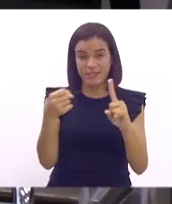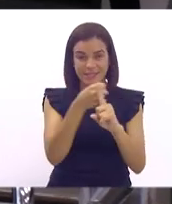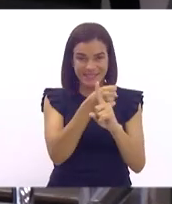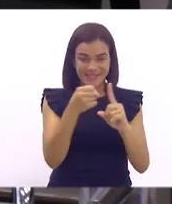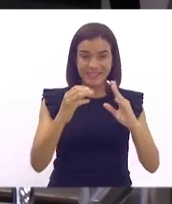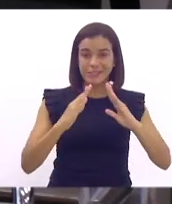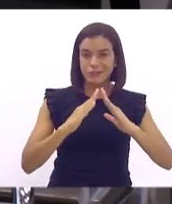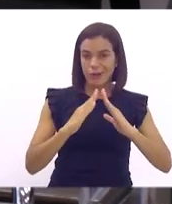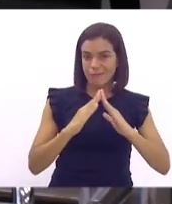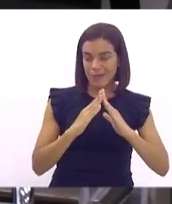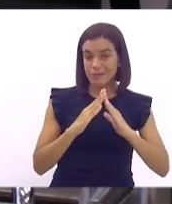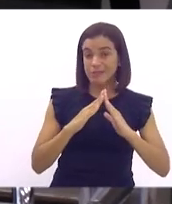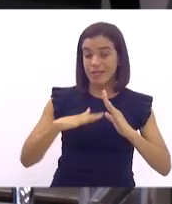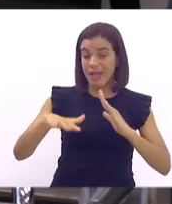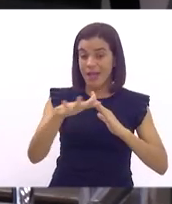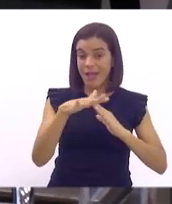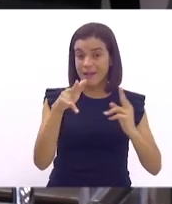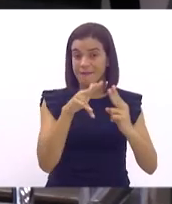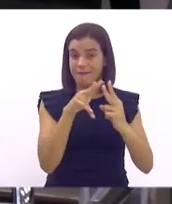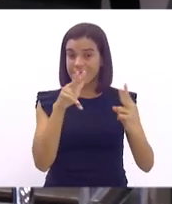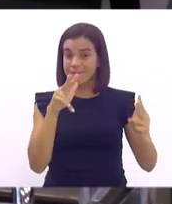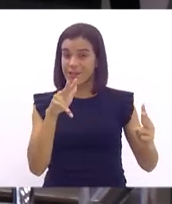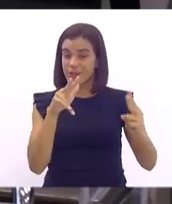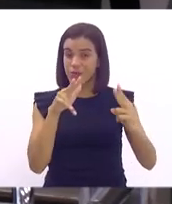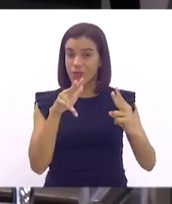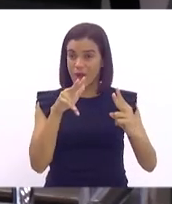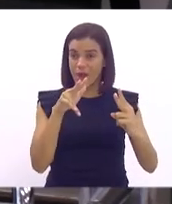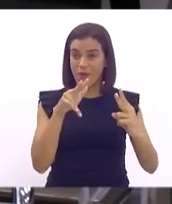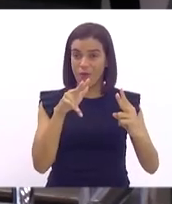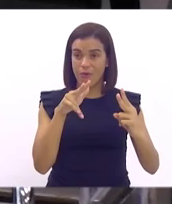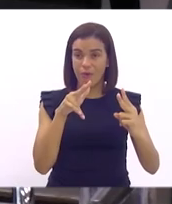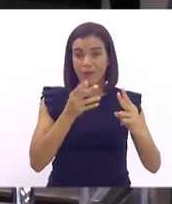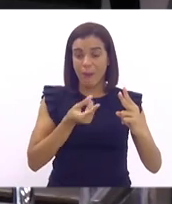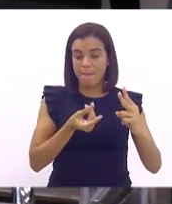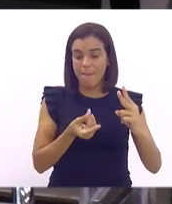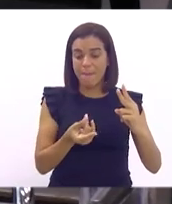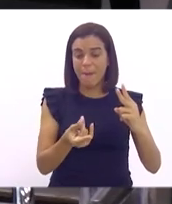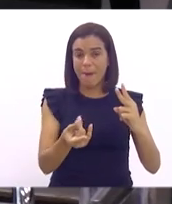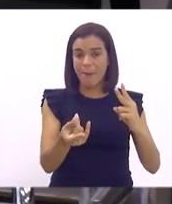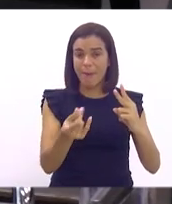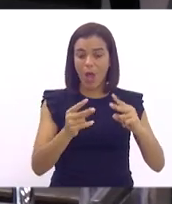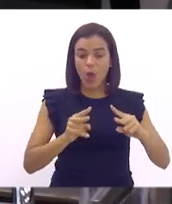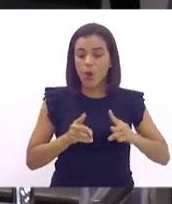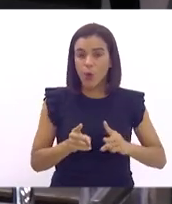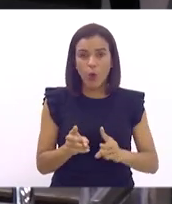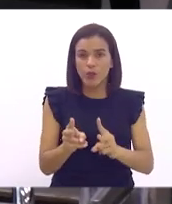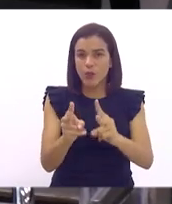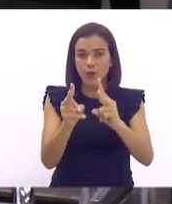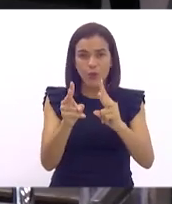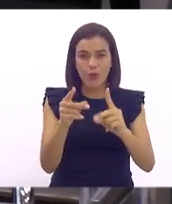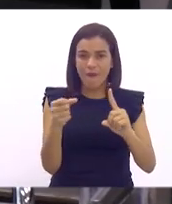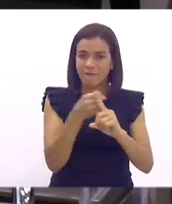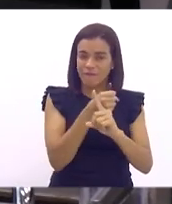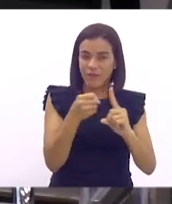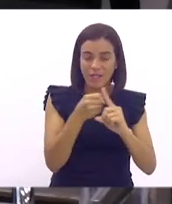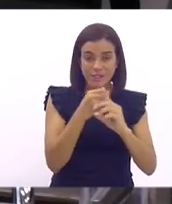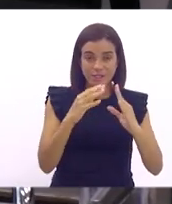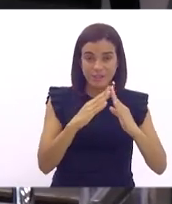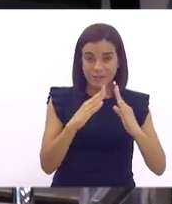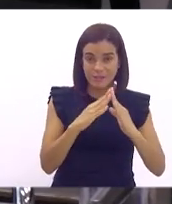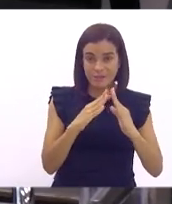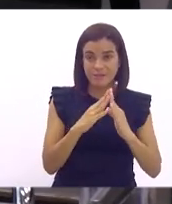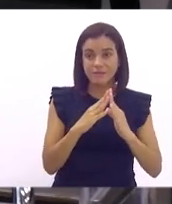produz, e um campo virtual ele é um campo que se perpetua a violência doméstica, é possível criar planos,